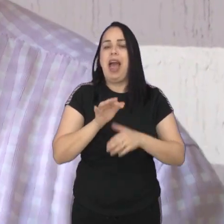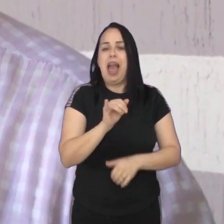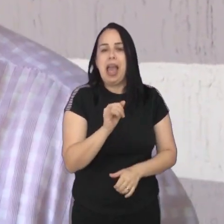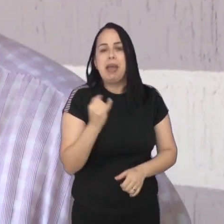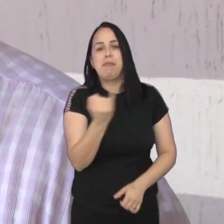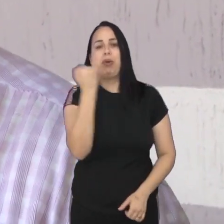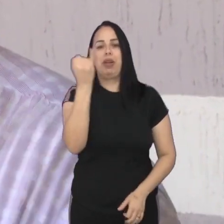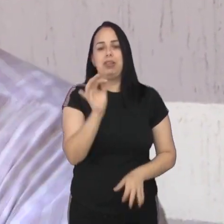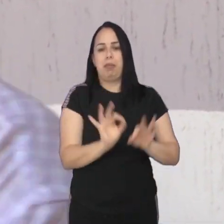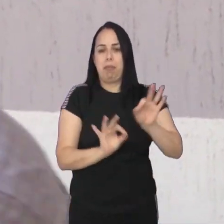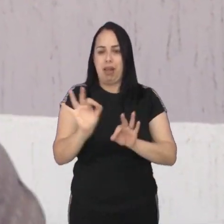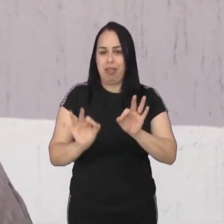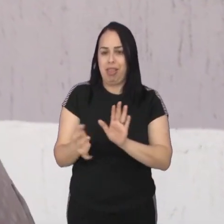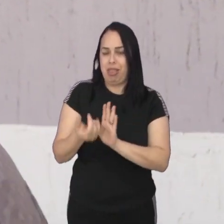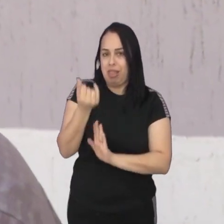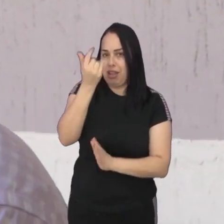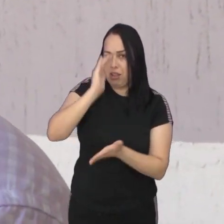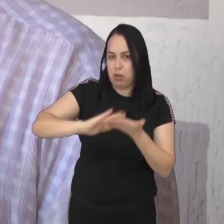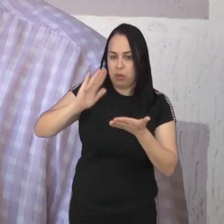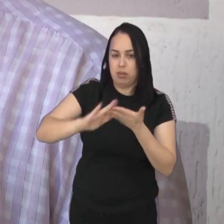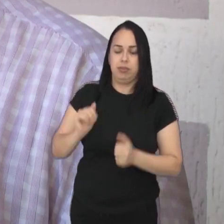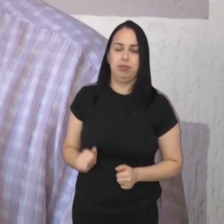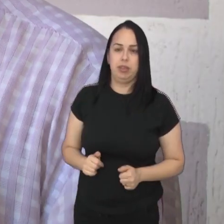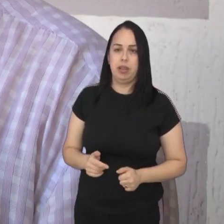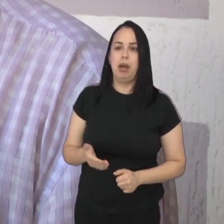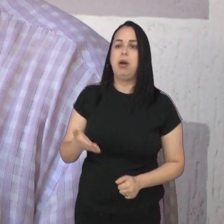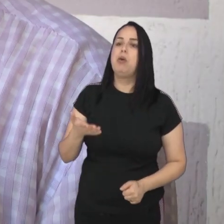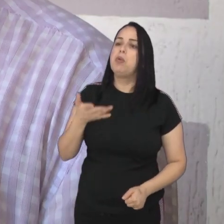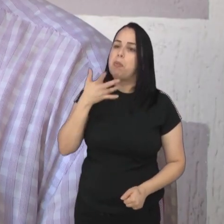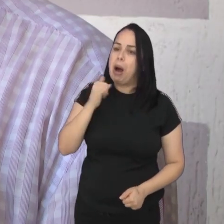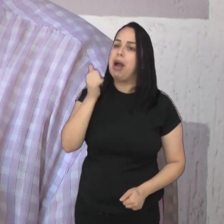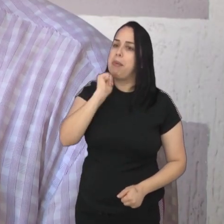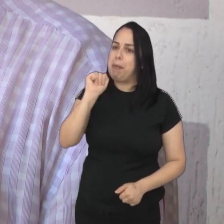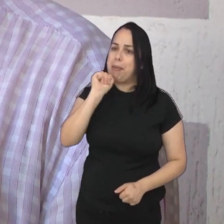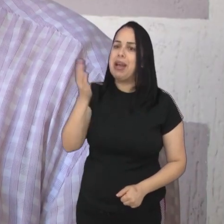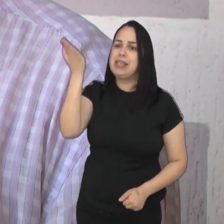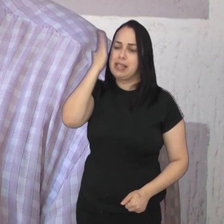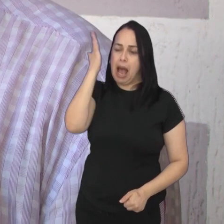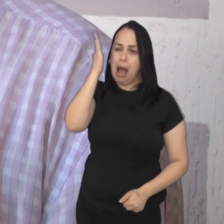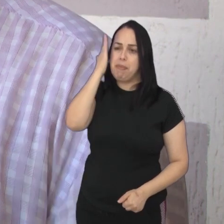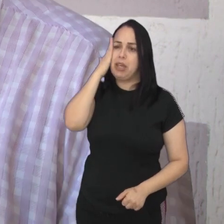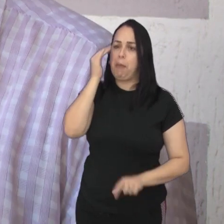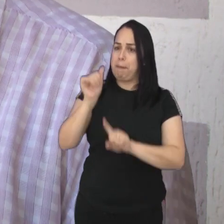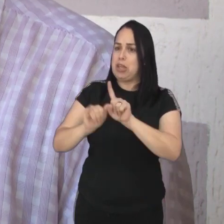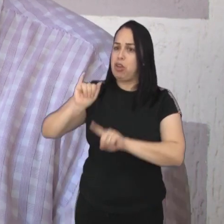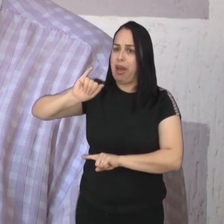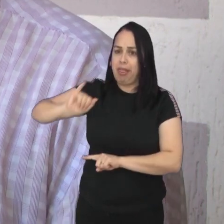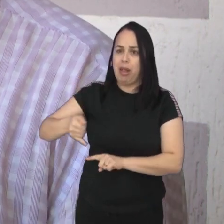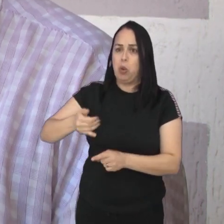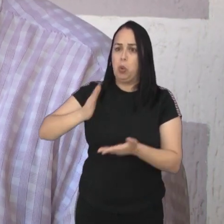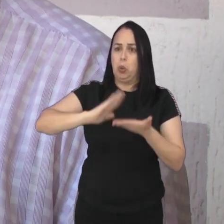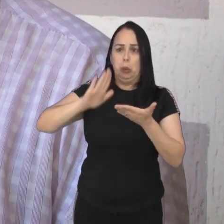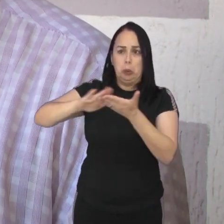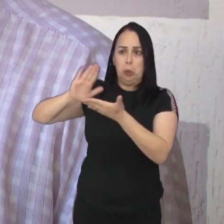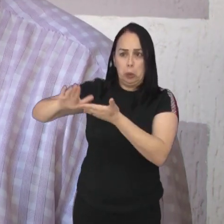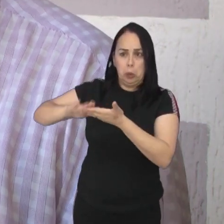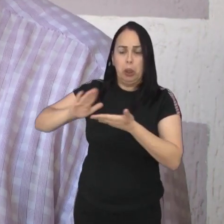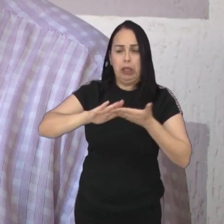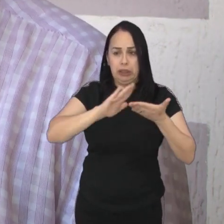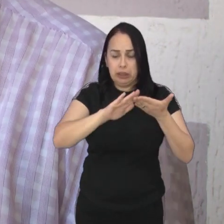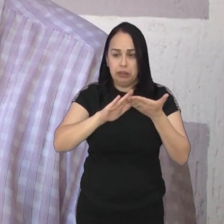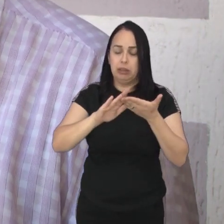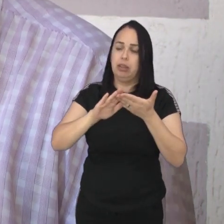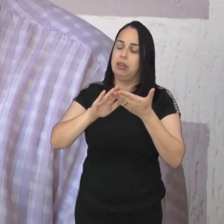importante é fazer um planejamento de gastos. Todos os pais já sabiam que isso ia acontecer. Então, o mês de janeiro é o mês que tem uma série